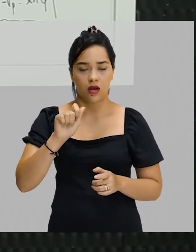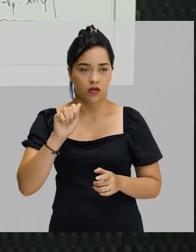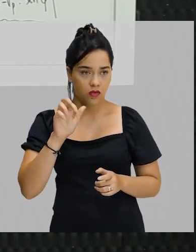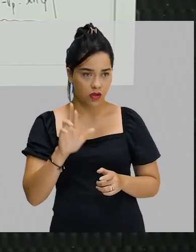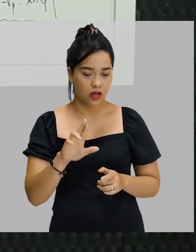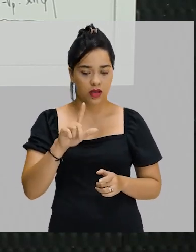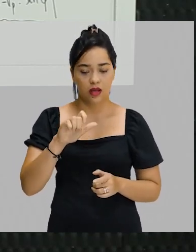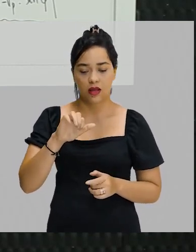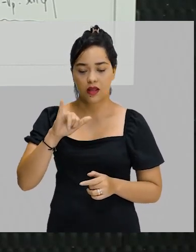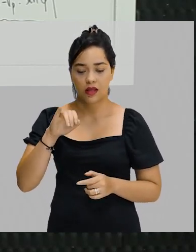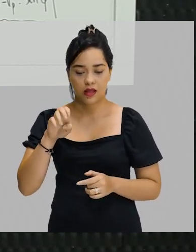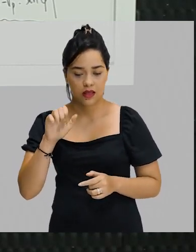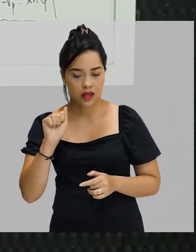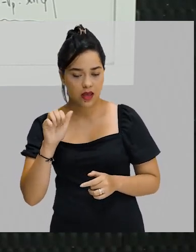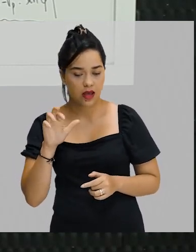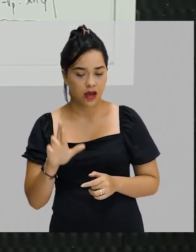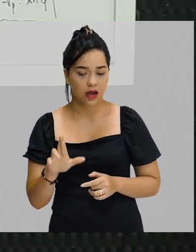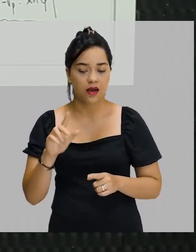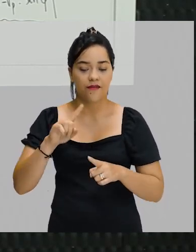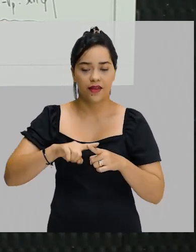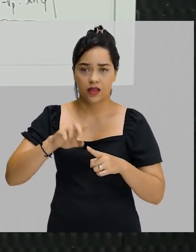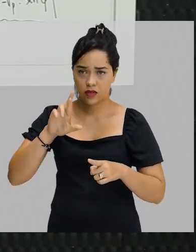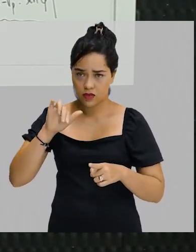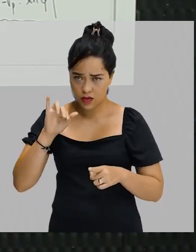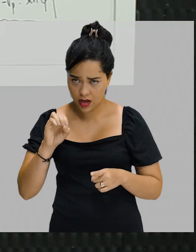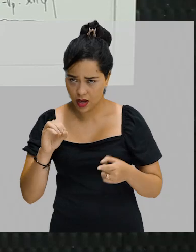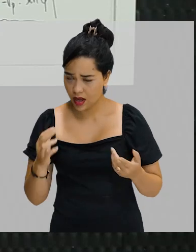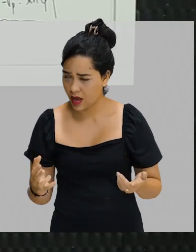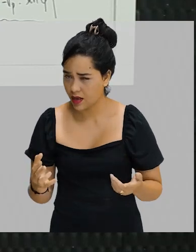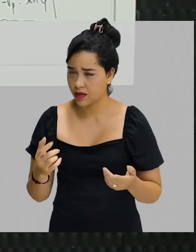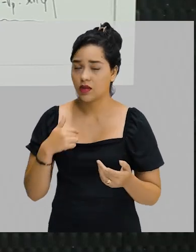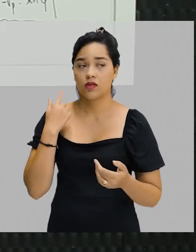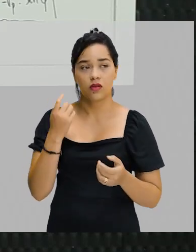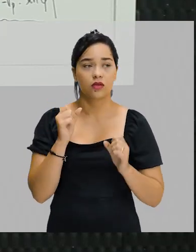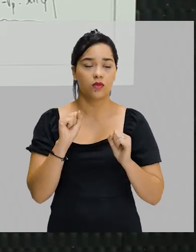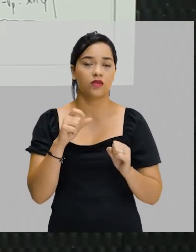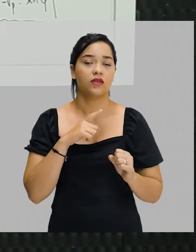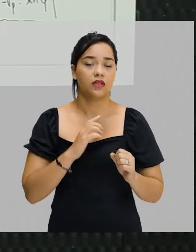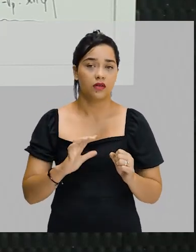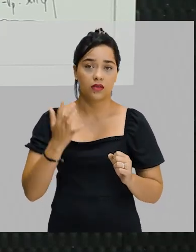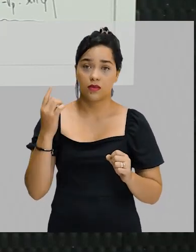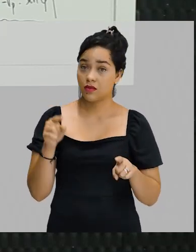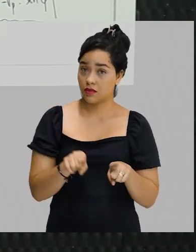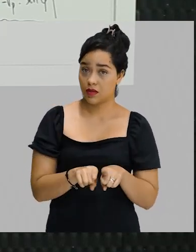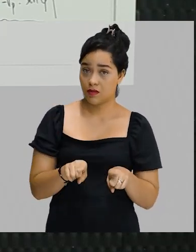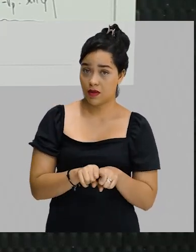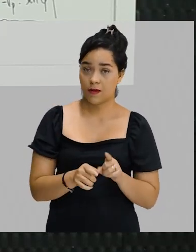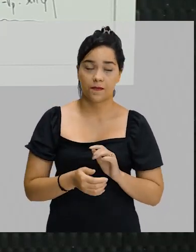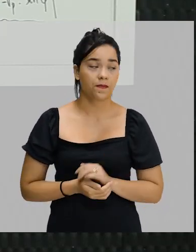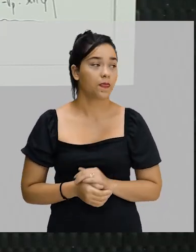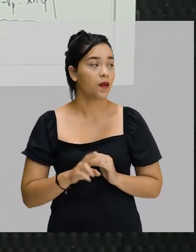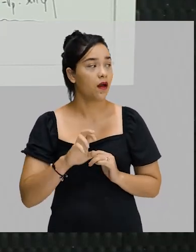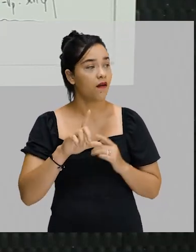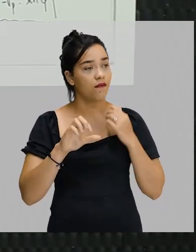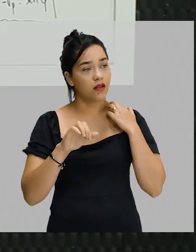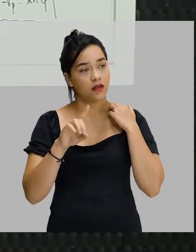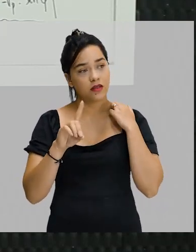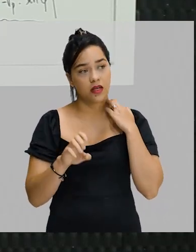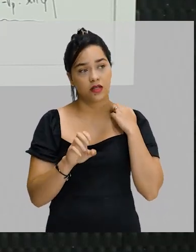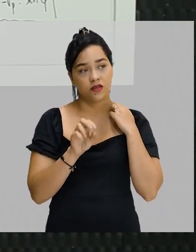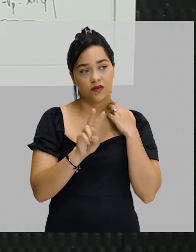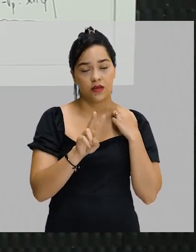né? Linear é a velocidade angular vezes o raio. Nós podemos fazer essa situação aqui. Ó. Então, velocidade V vai